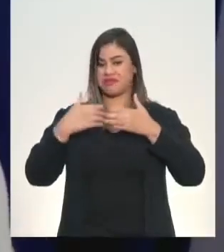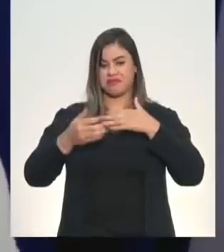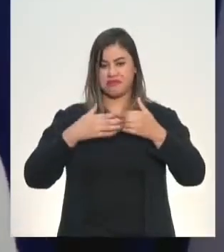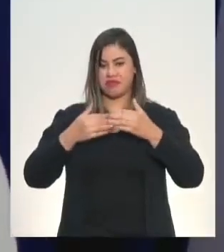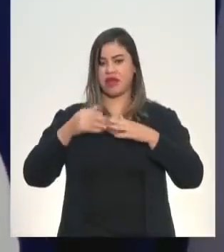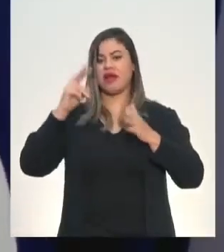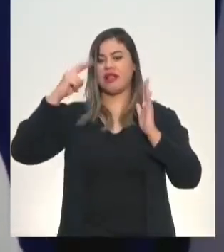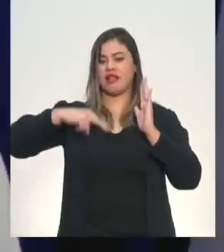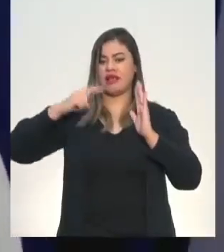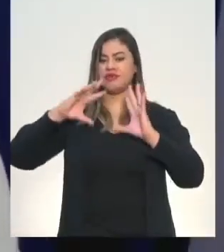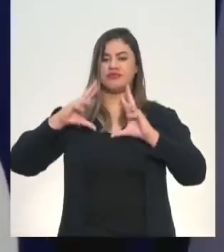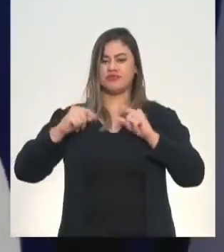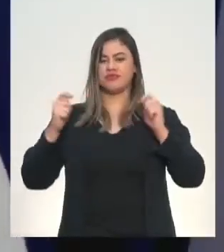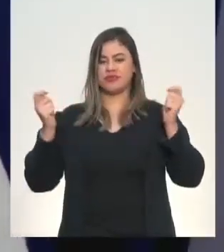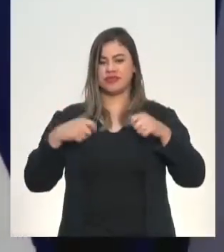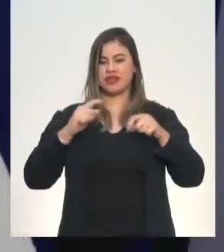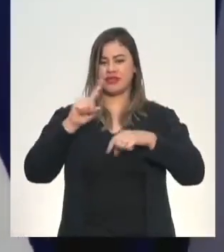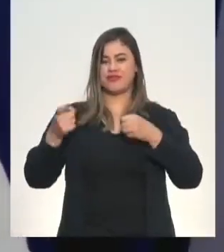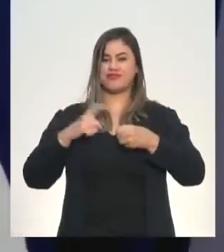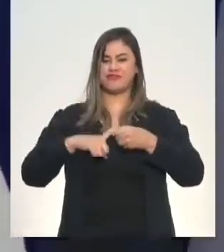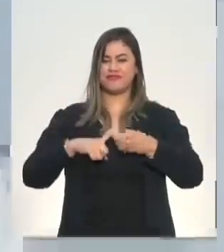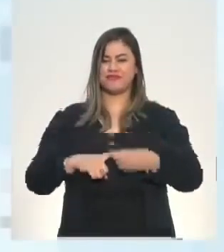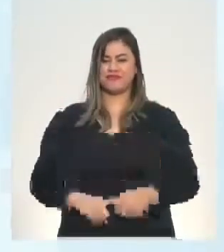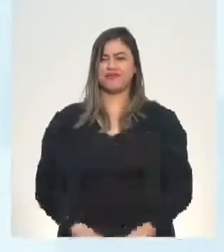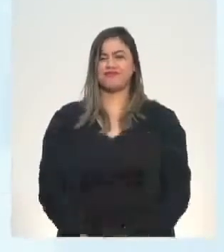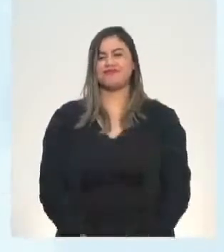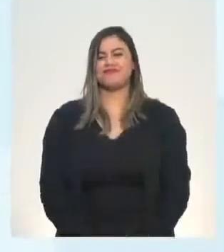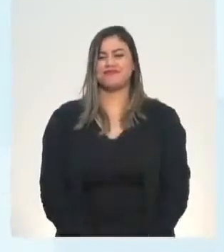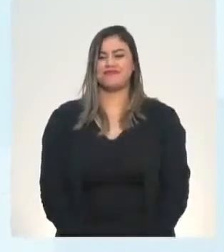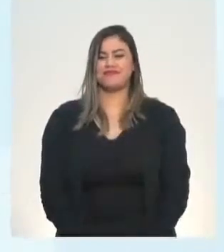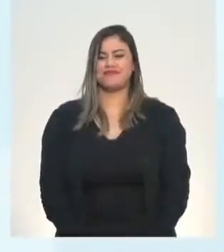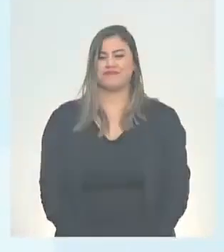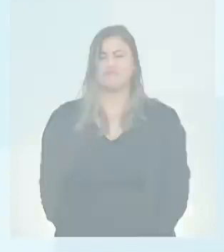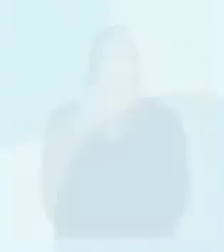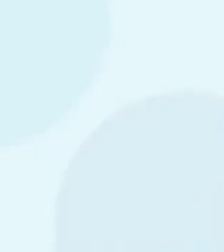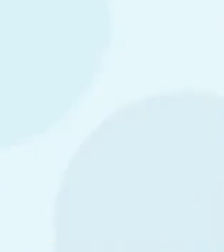consegue ver todas as respostas e a gente já volta.